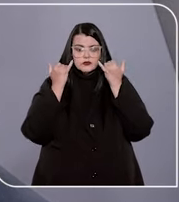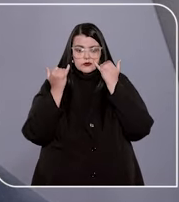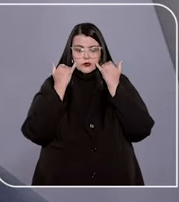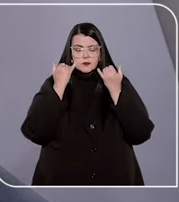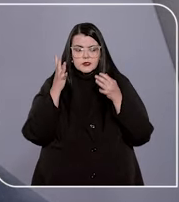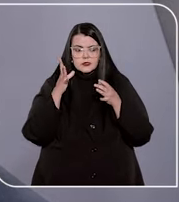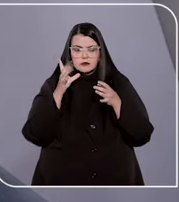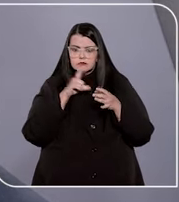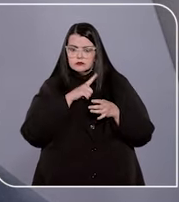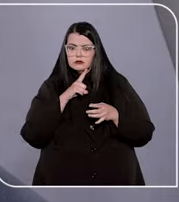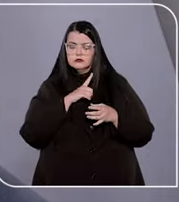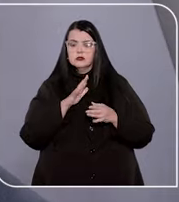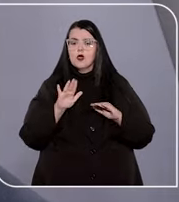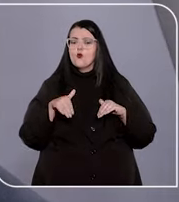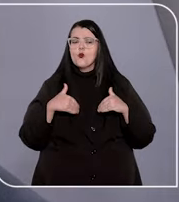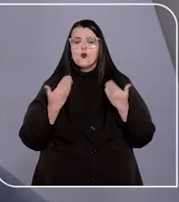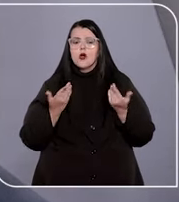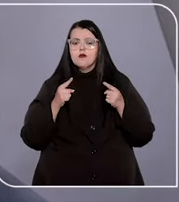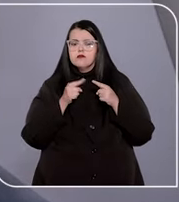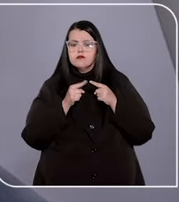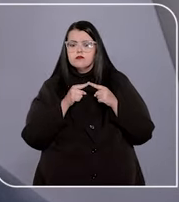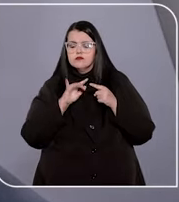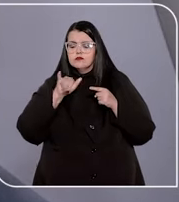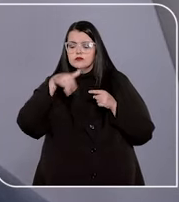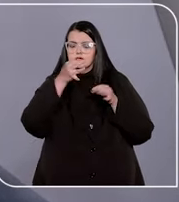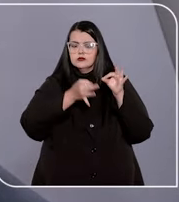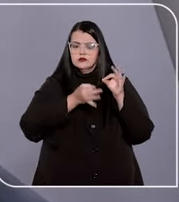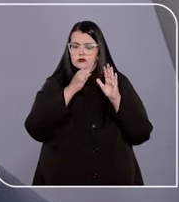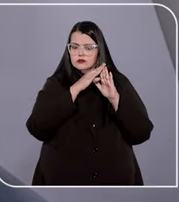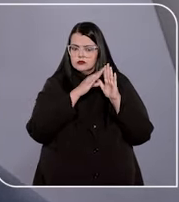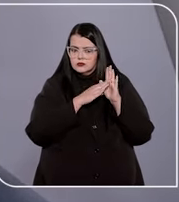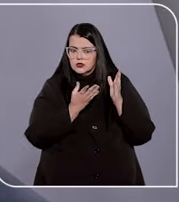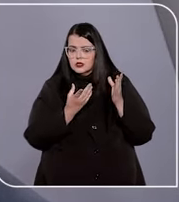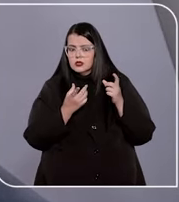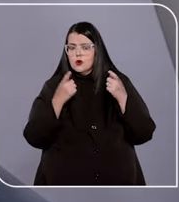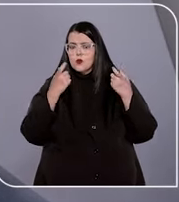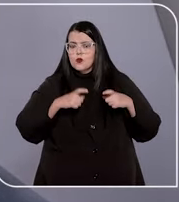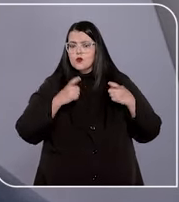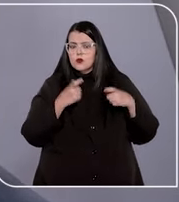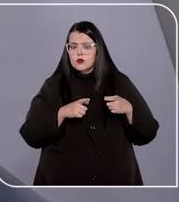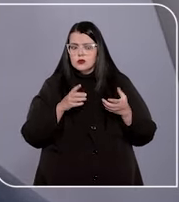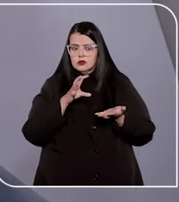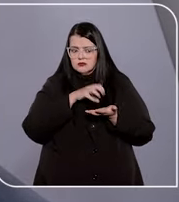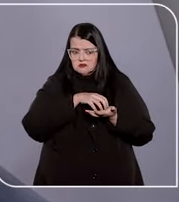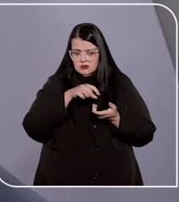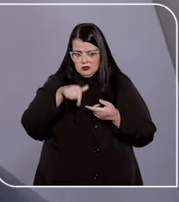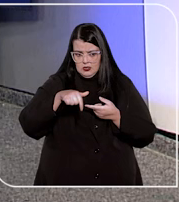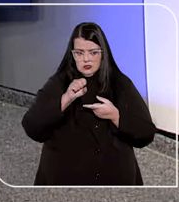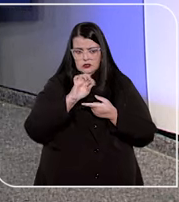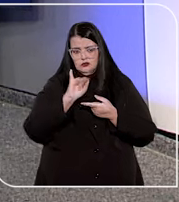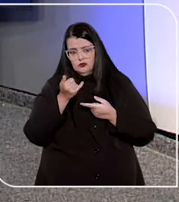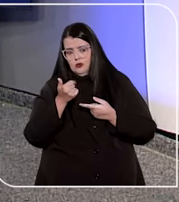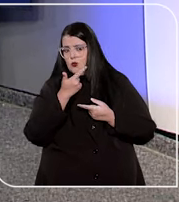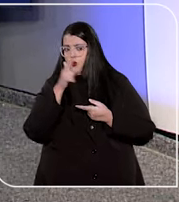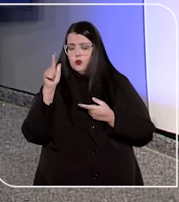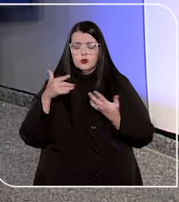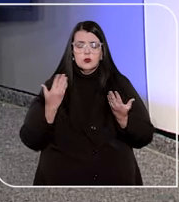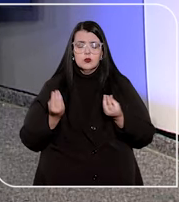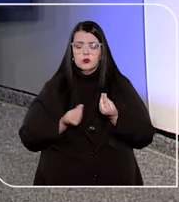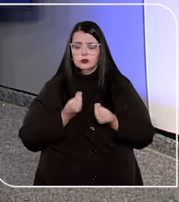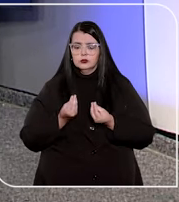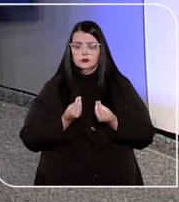deve ocorrer, em qual nível jurisdicional? Seria no Tribunal de Origem, aqui no STJ, enfim.